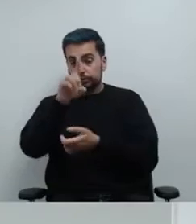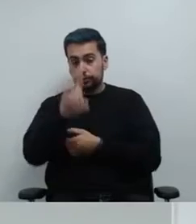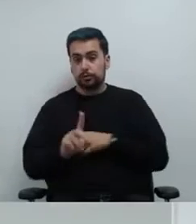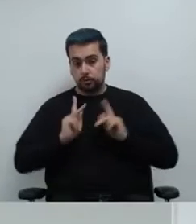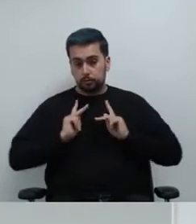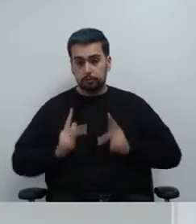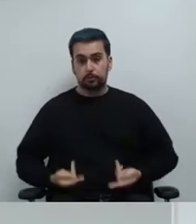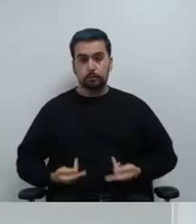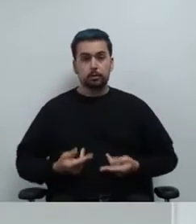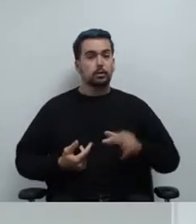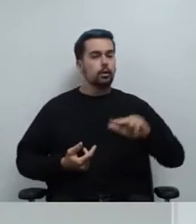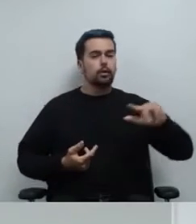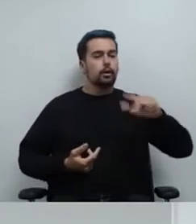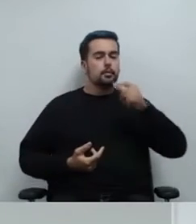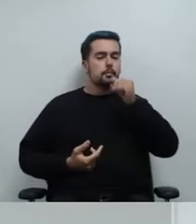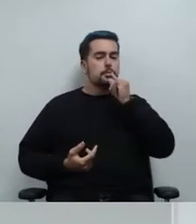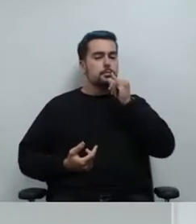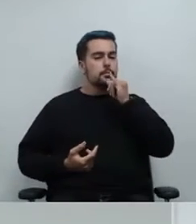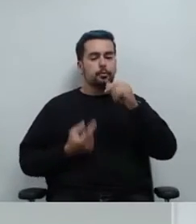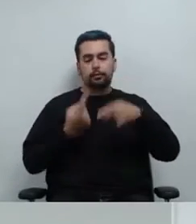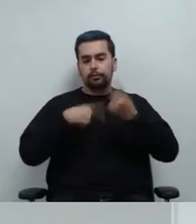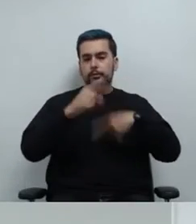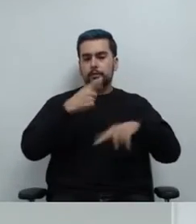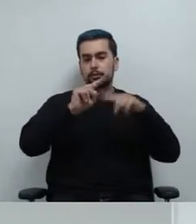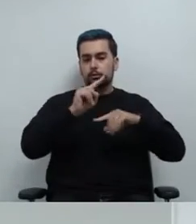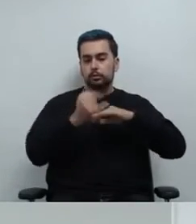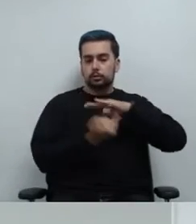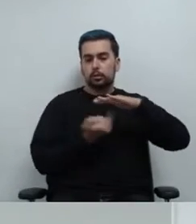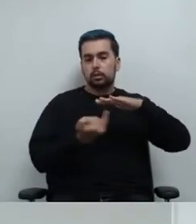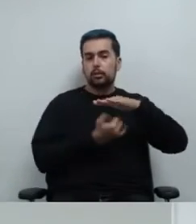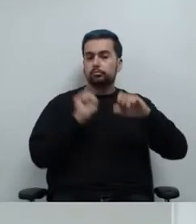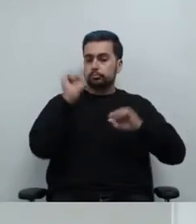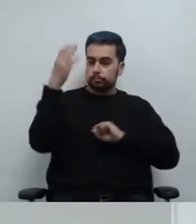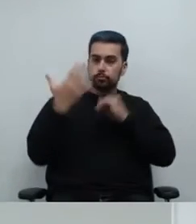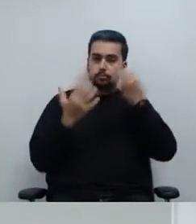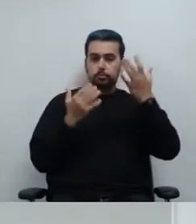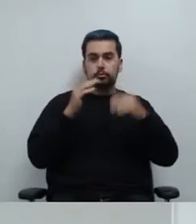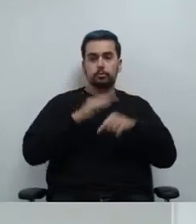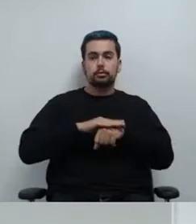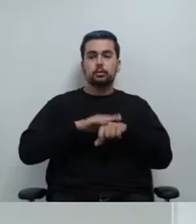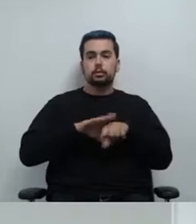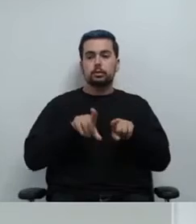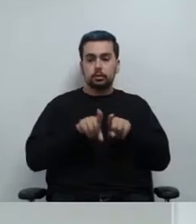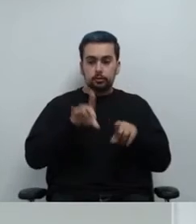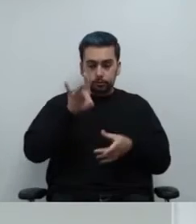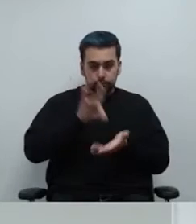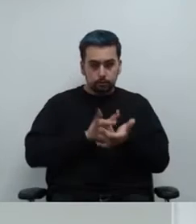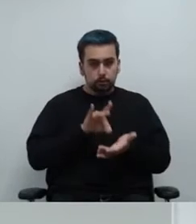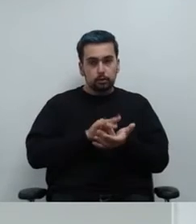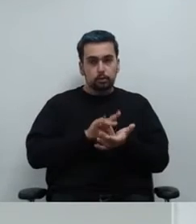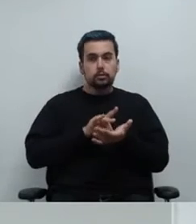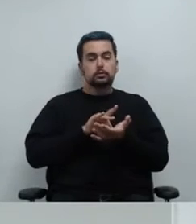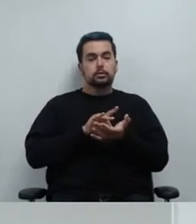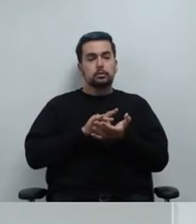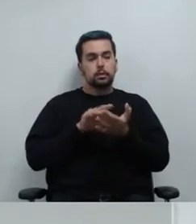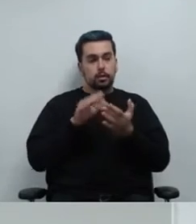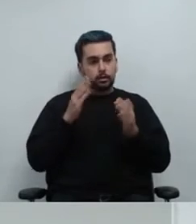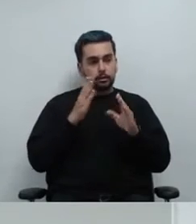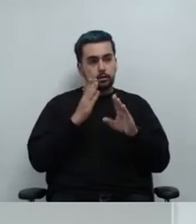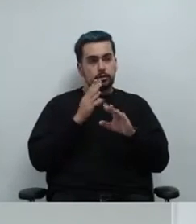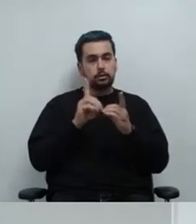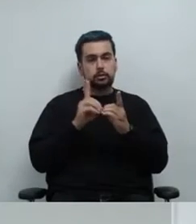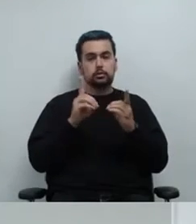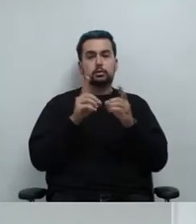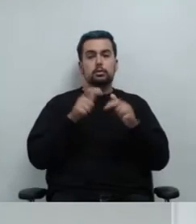humanos não seria um avanço institucional a ser festejado e a ser efetivamente contemplado